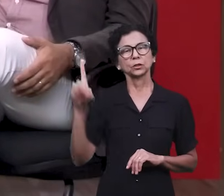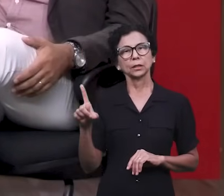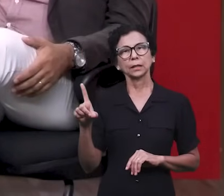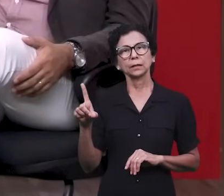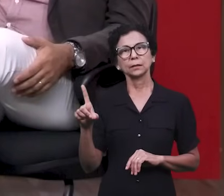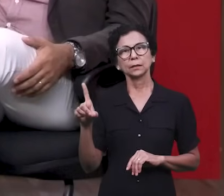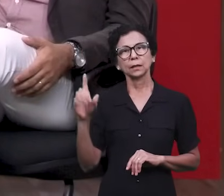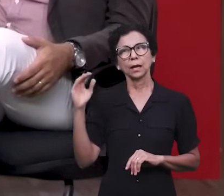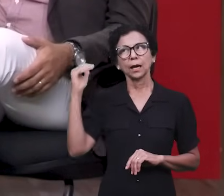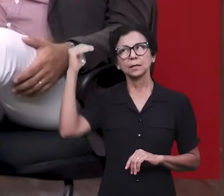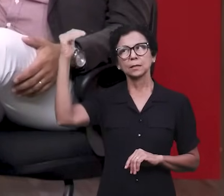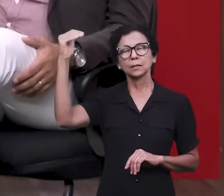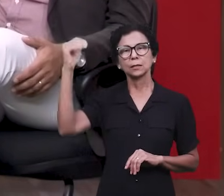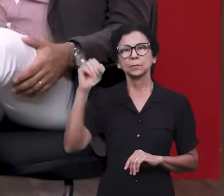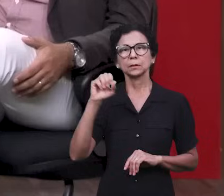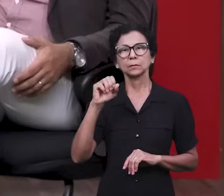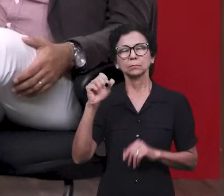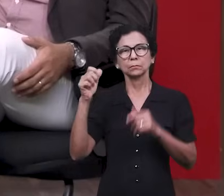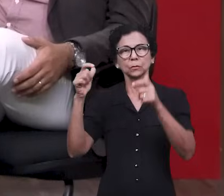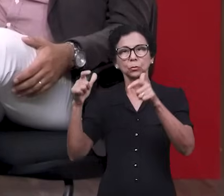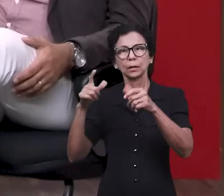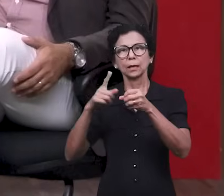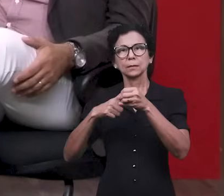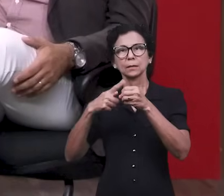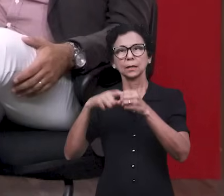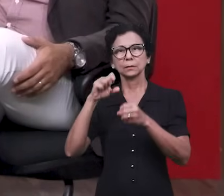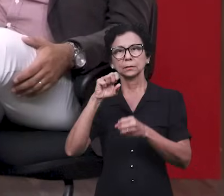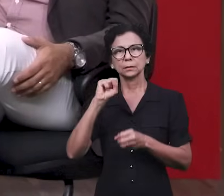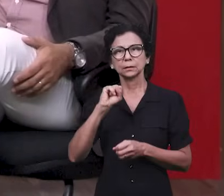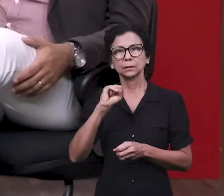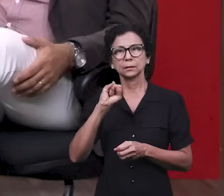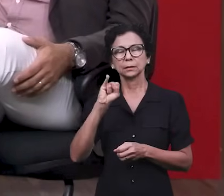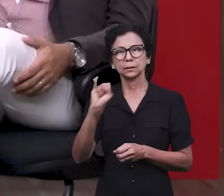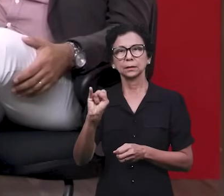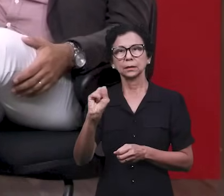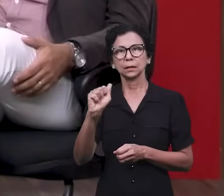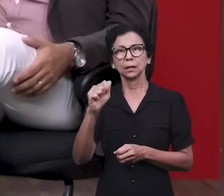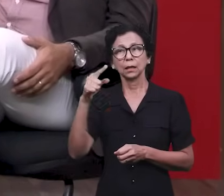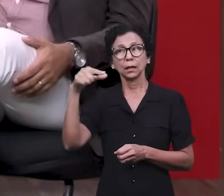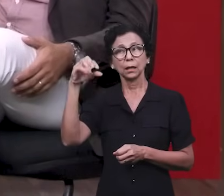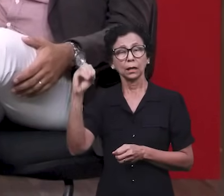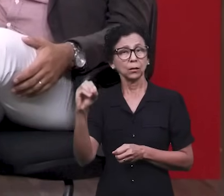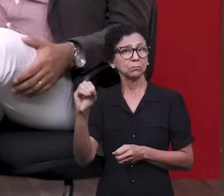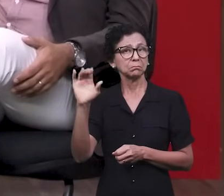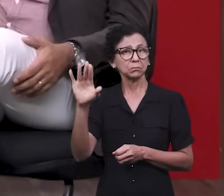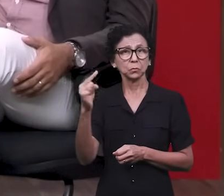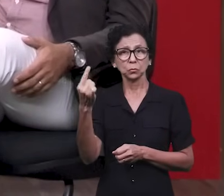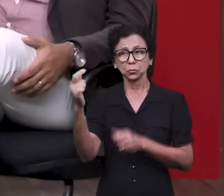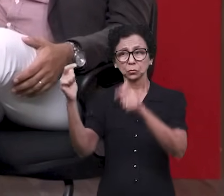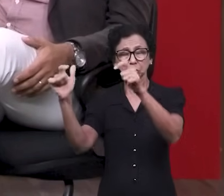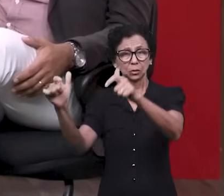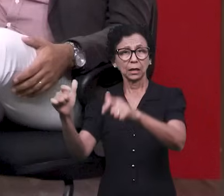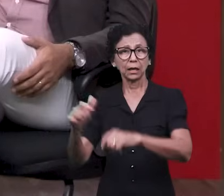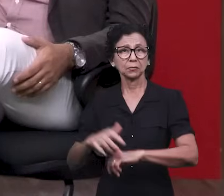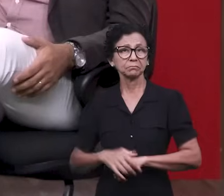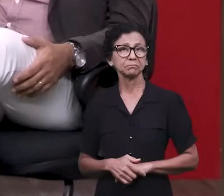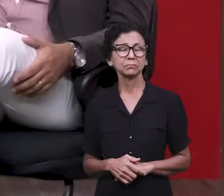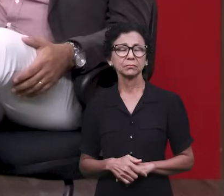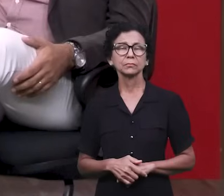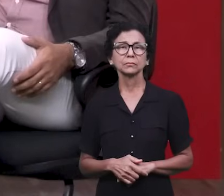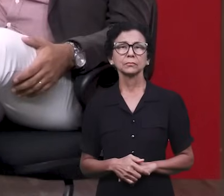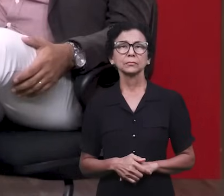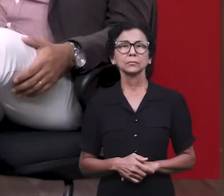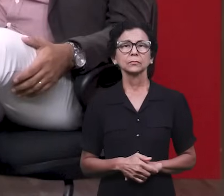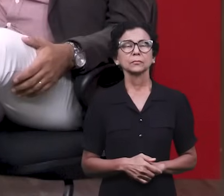inferior, era Sião. Então, Jerusalém não existia ainda, só existia Sião, que era uma fortaleza.